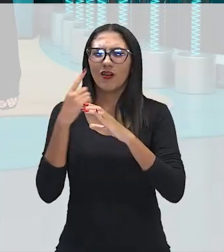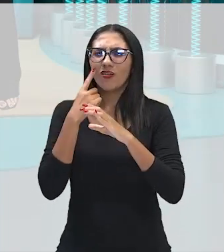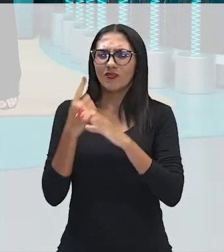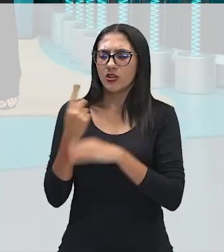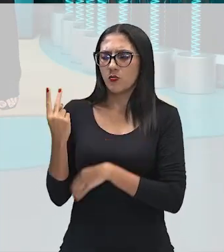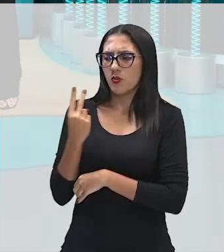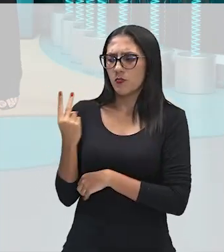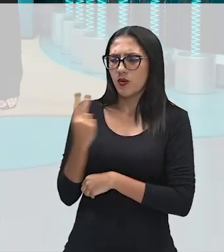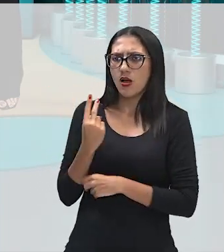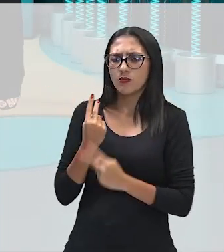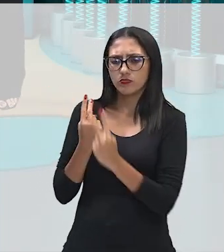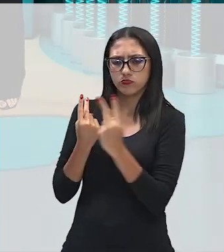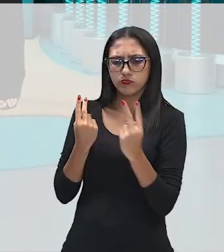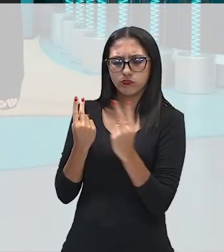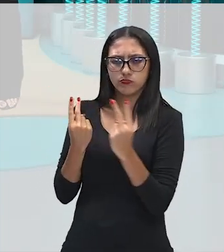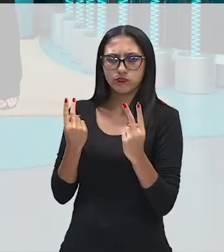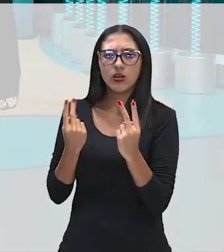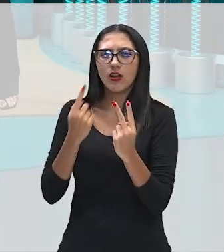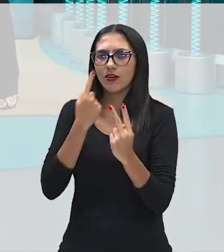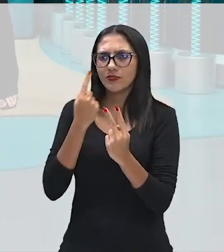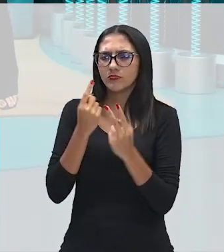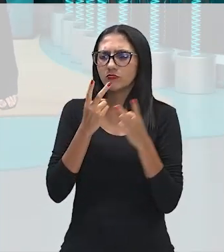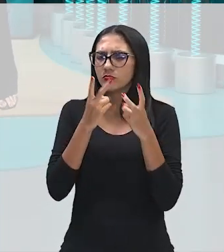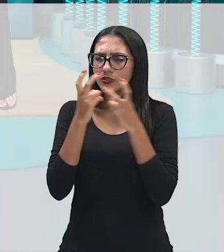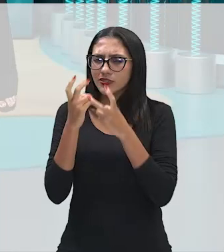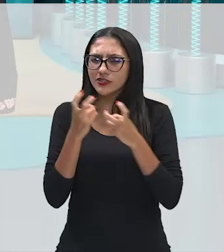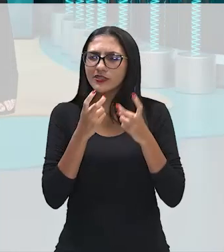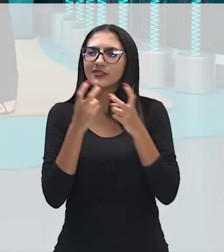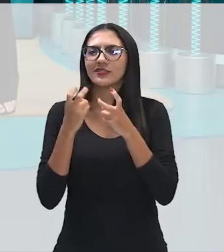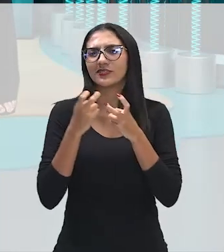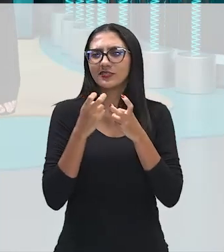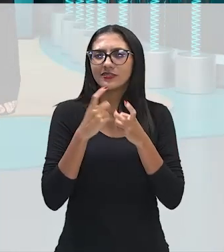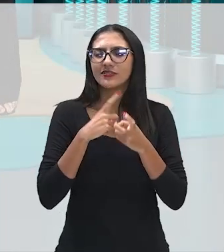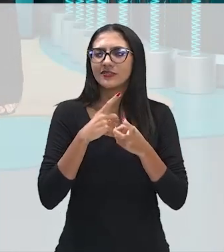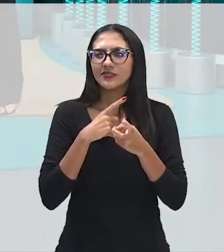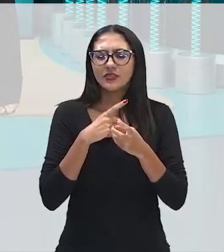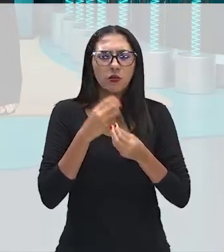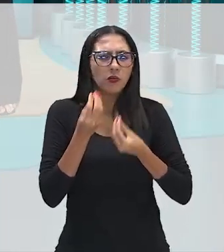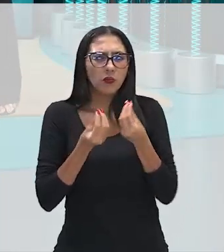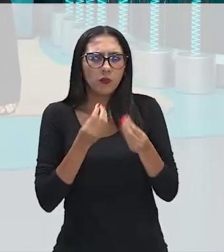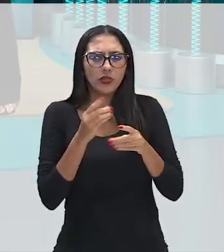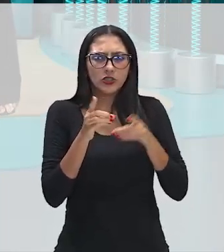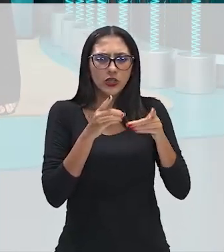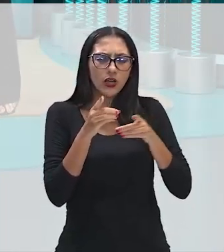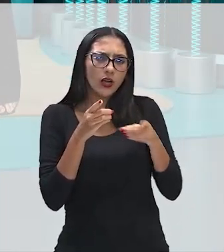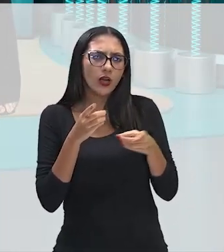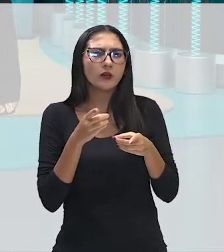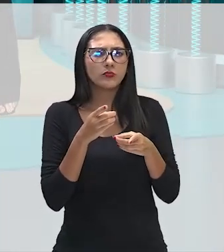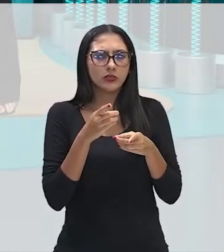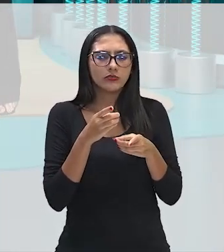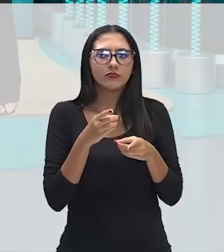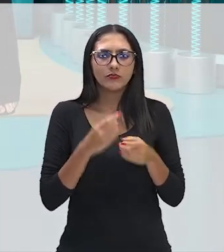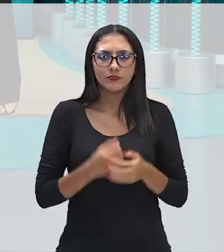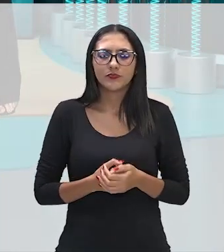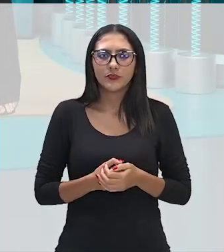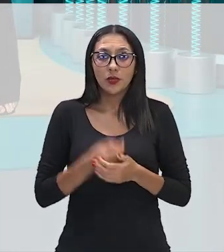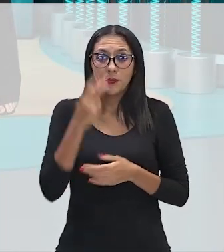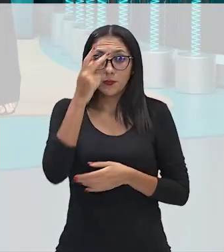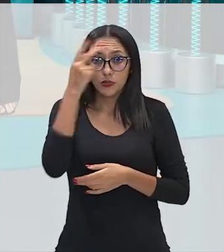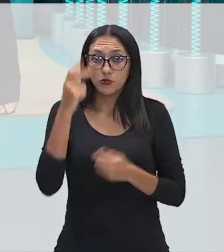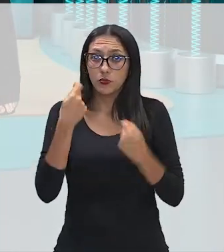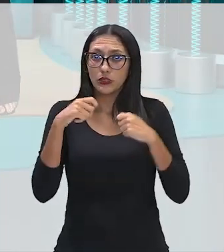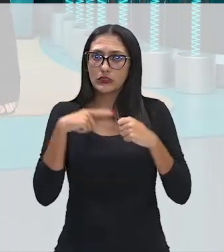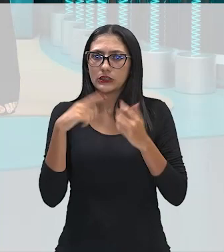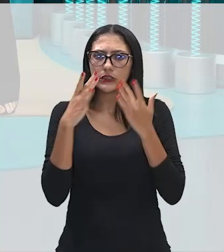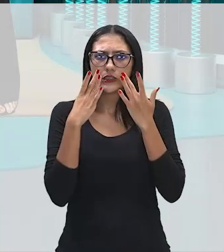os jogadores, né? Então, observem bem a dinâmica desse jogo, né, o quanto os jogadores eles têm que estar